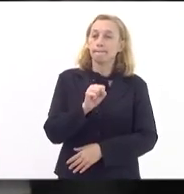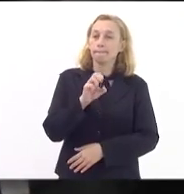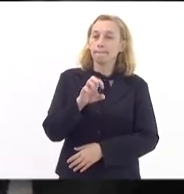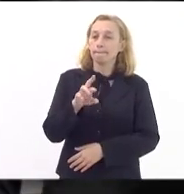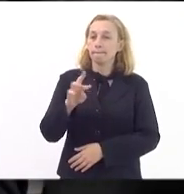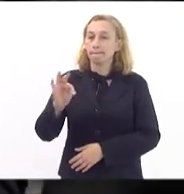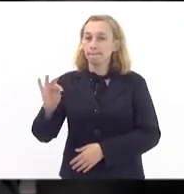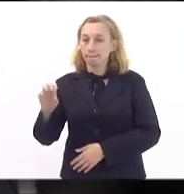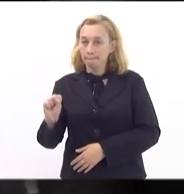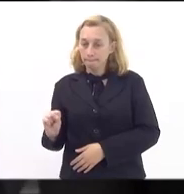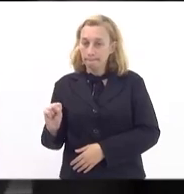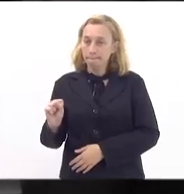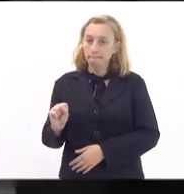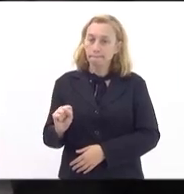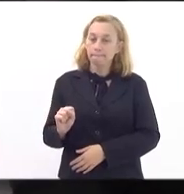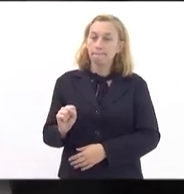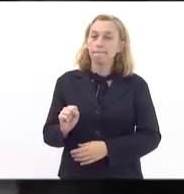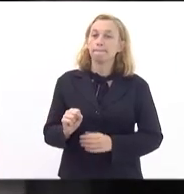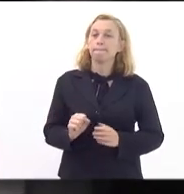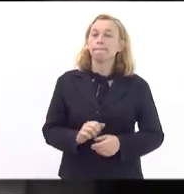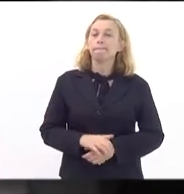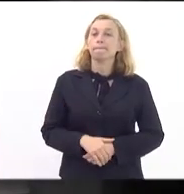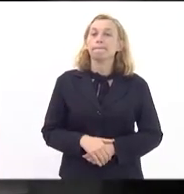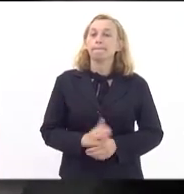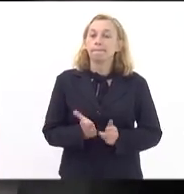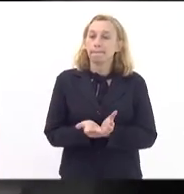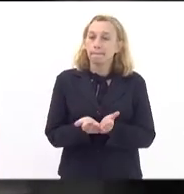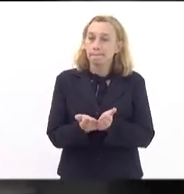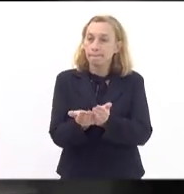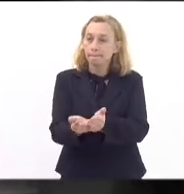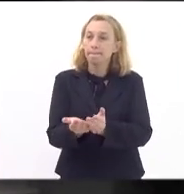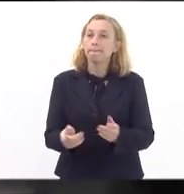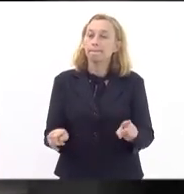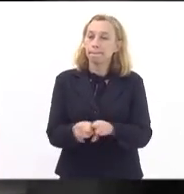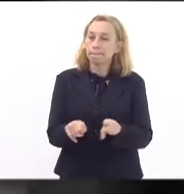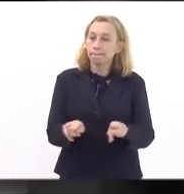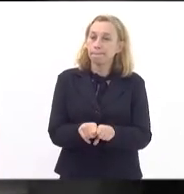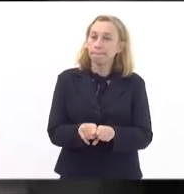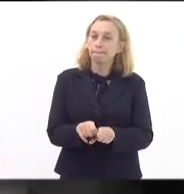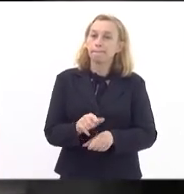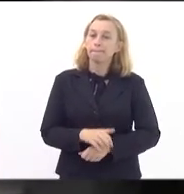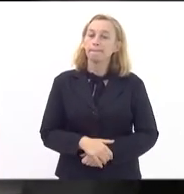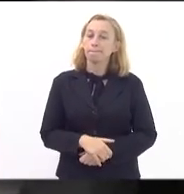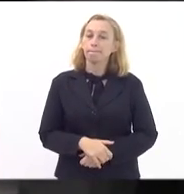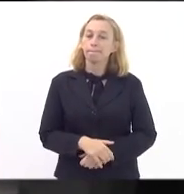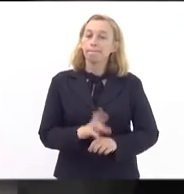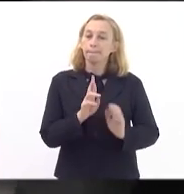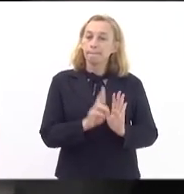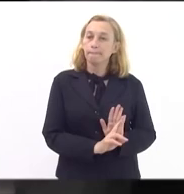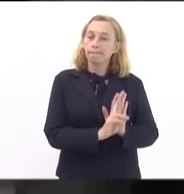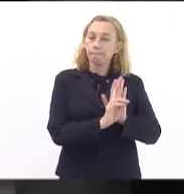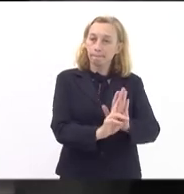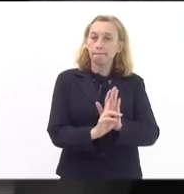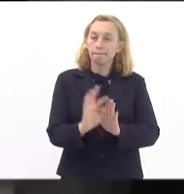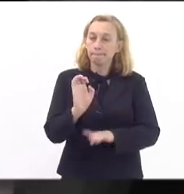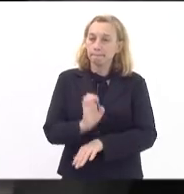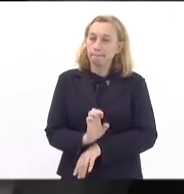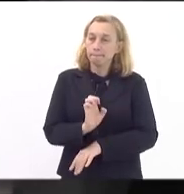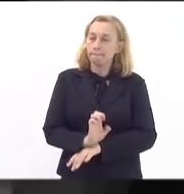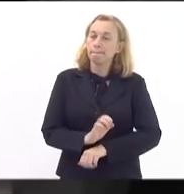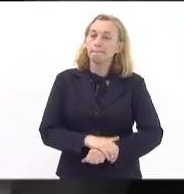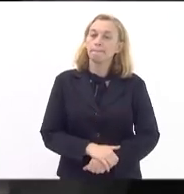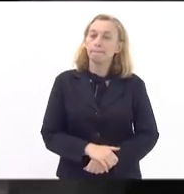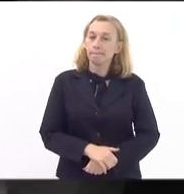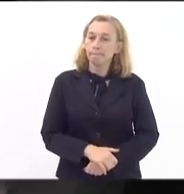da concessão Ferroviária né Afinal de contas é essa trança que representa é o estado na concessão como